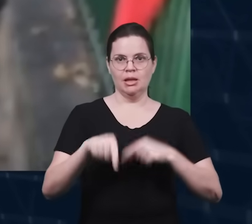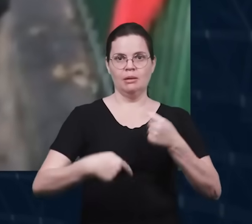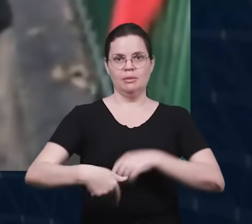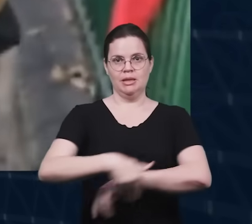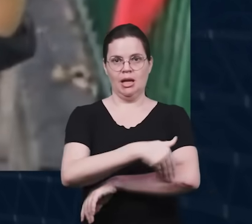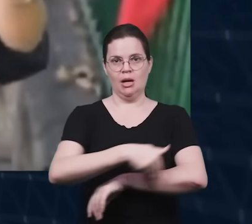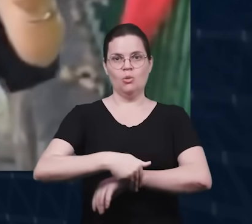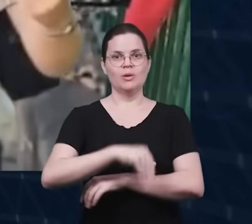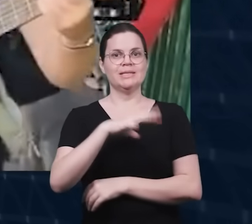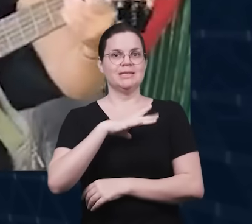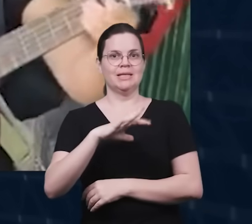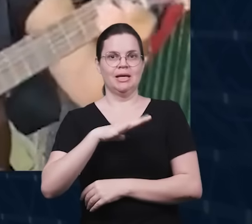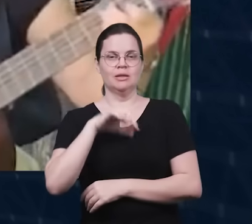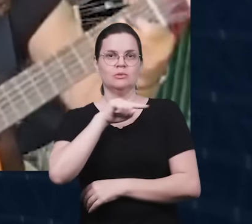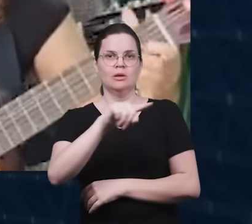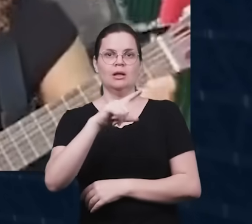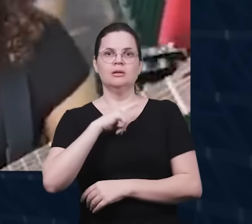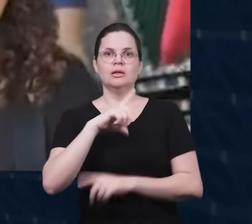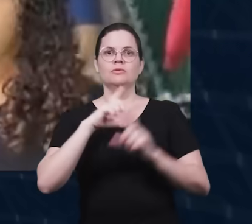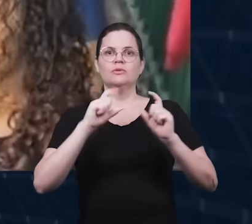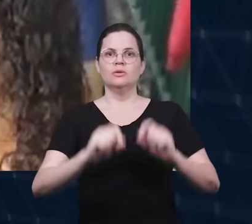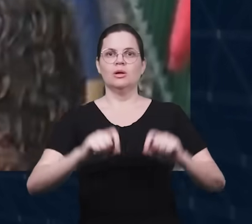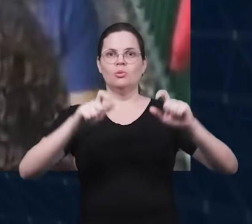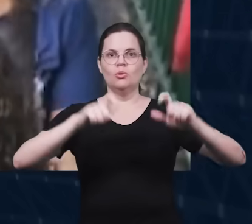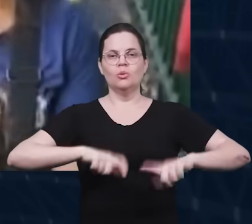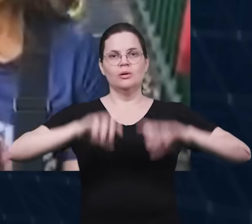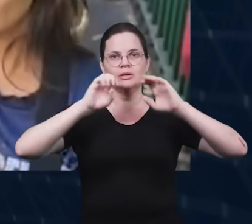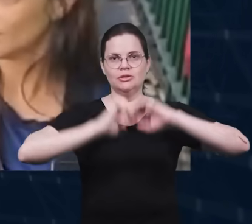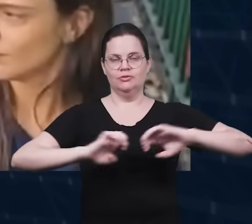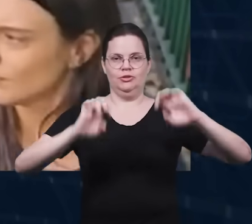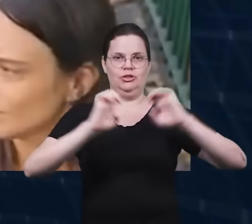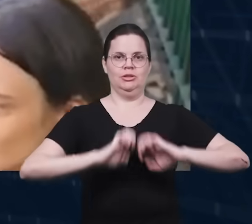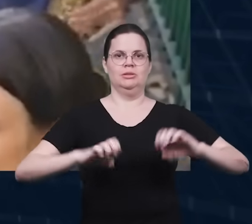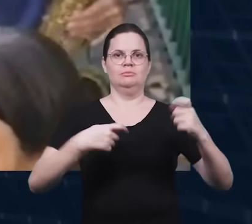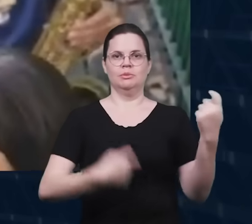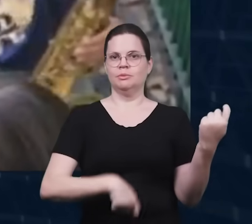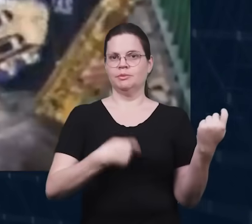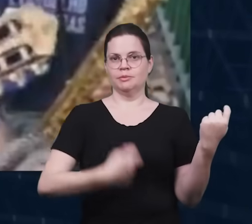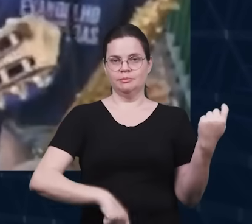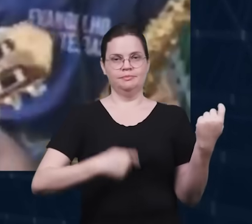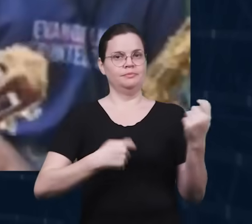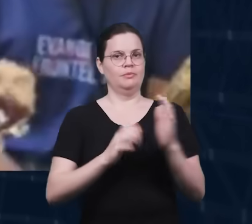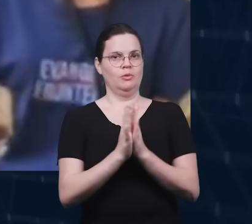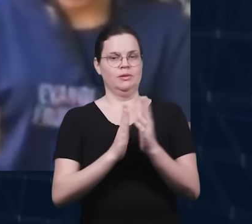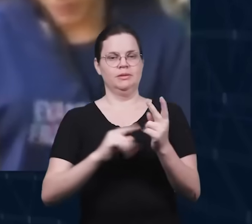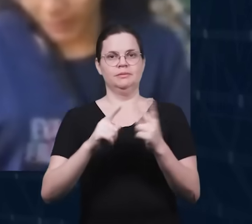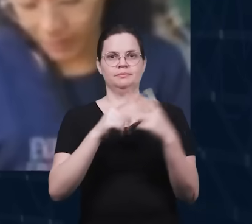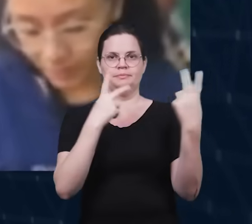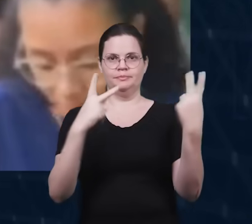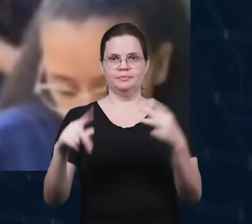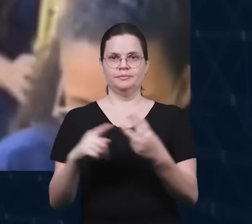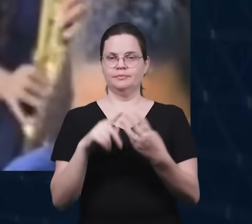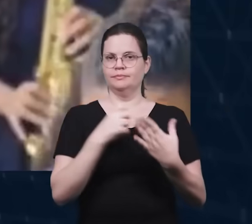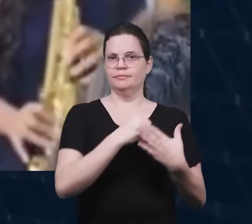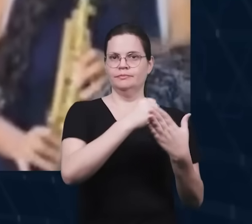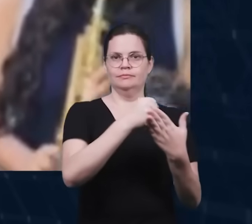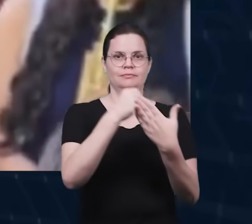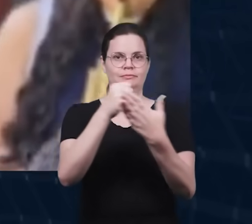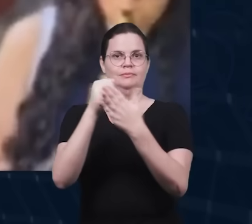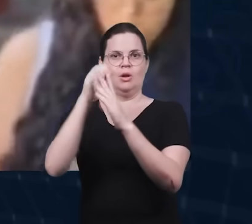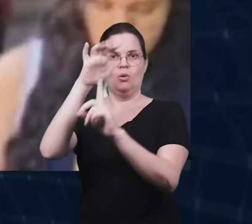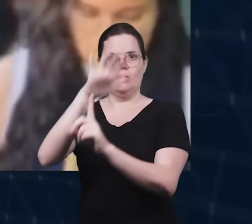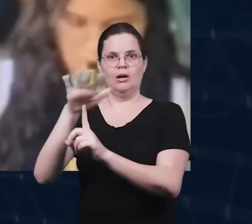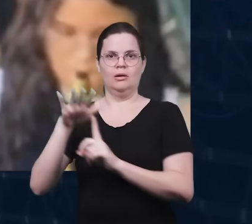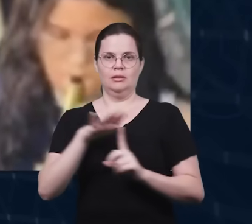de Barra Mansa se transformaram em um grande campo de evangelização, com louvores, orações, pregações e assistência às